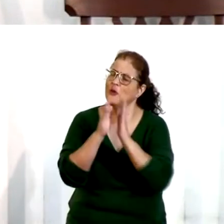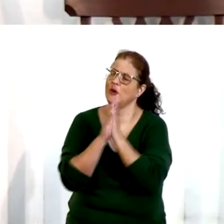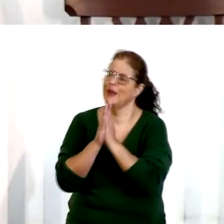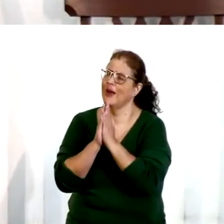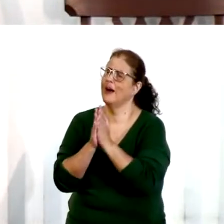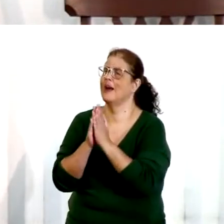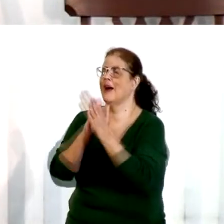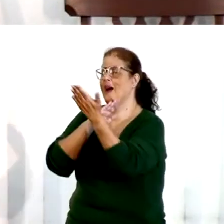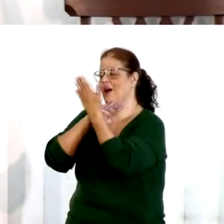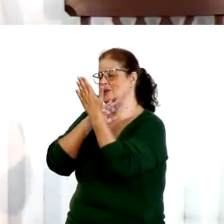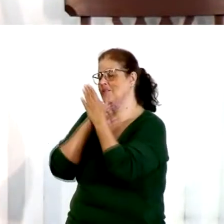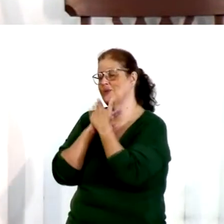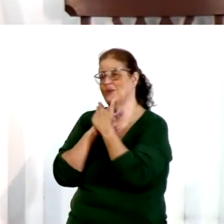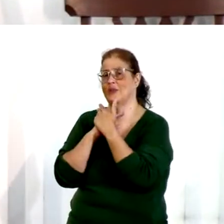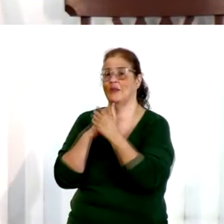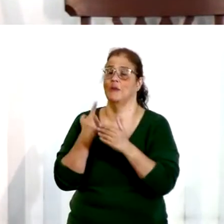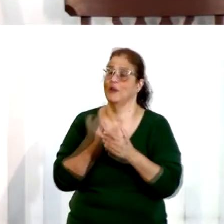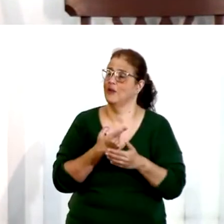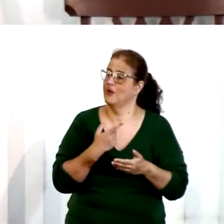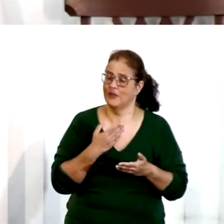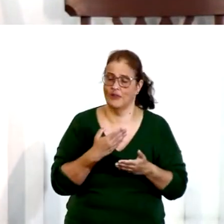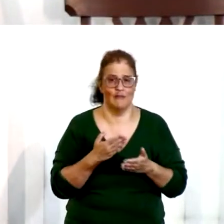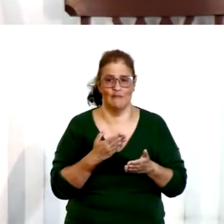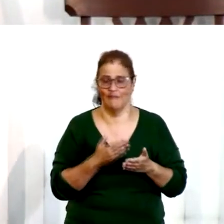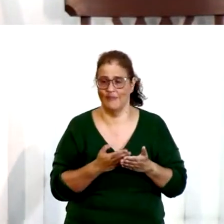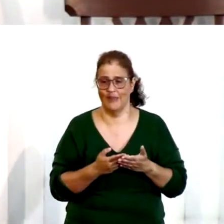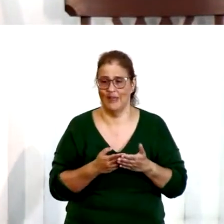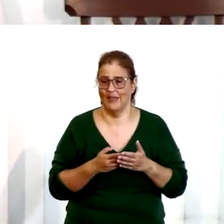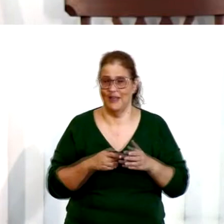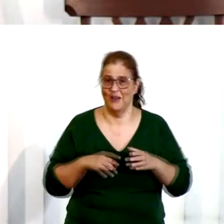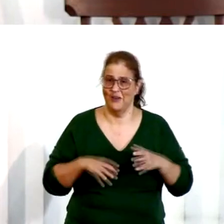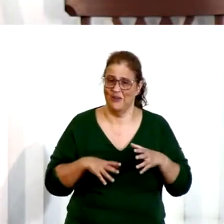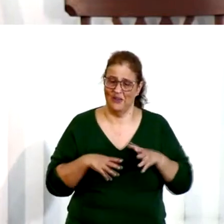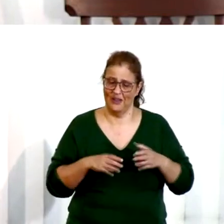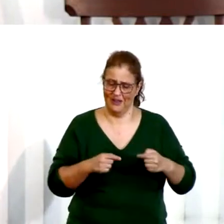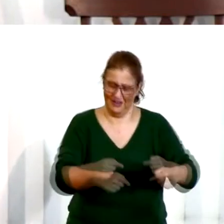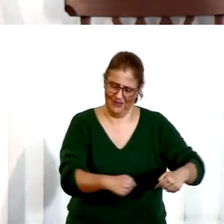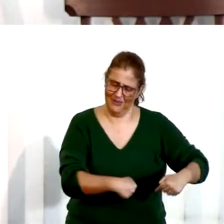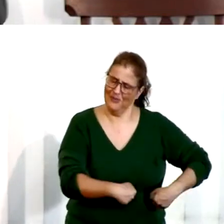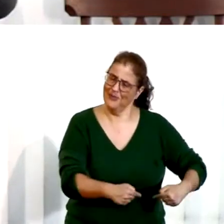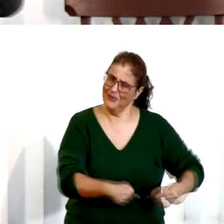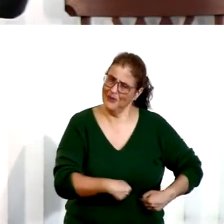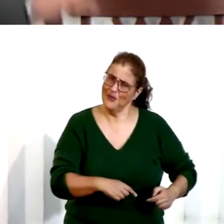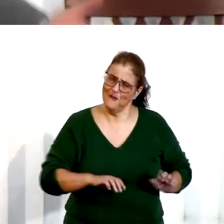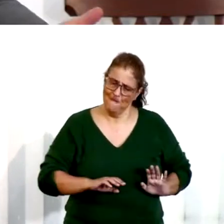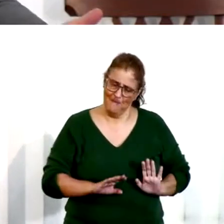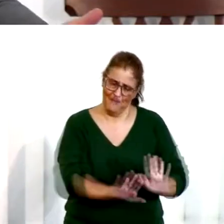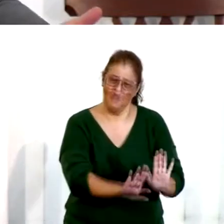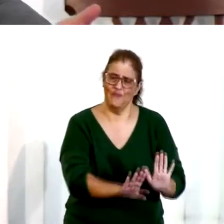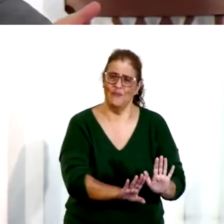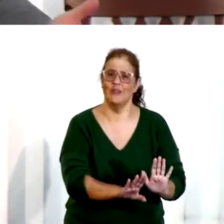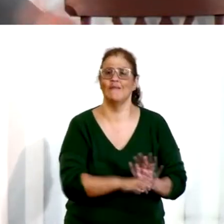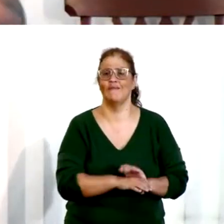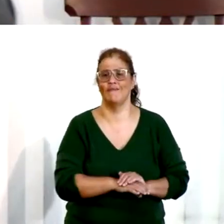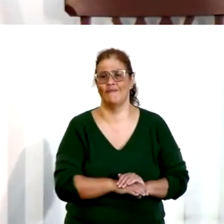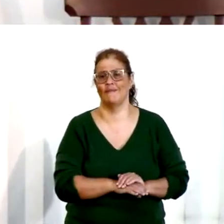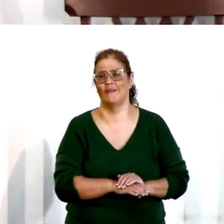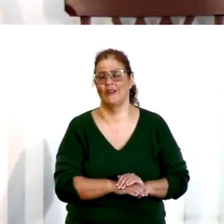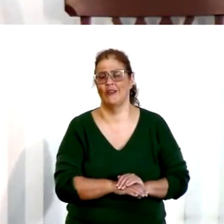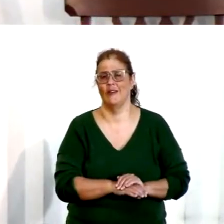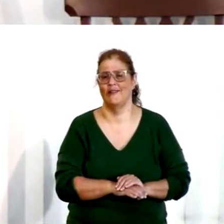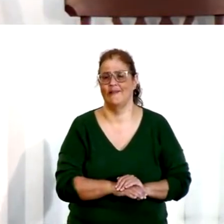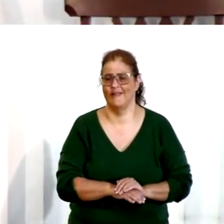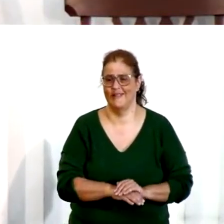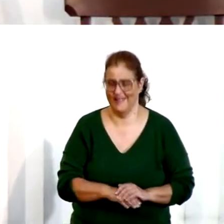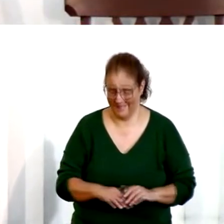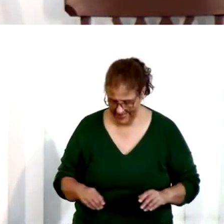ajude a não cairmos em tentação, como está escrito na oração do Pai Nosso. Para que o mal não nos domine, para que a